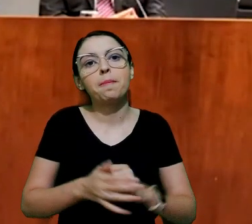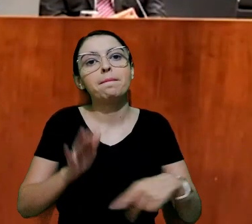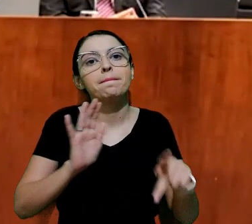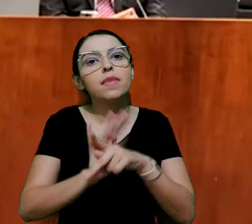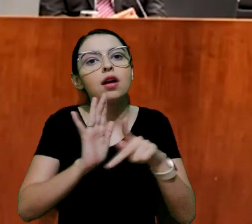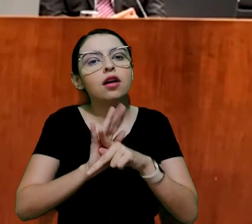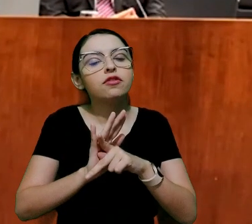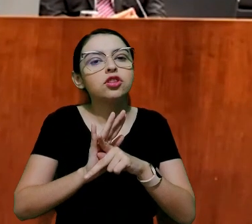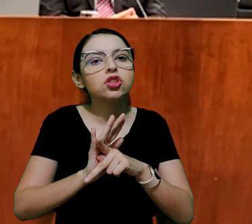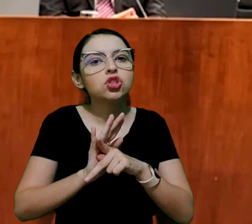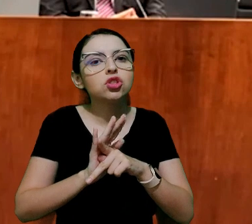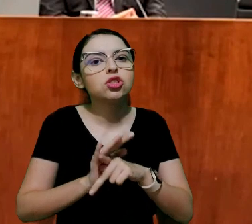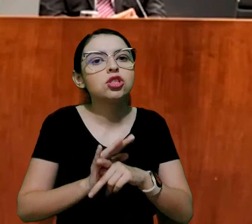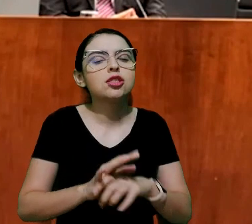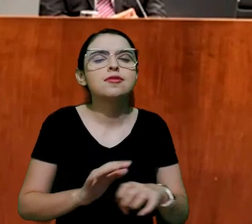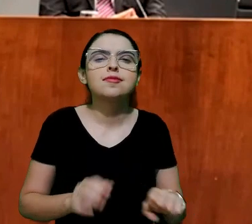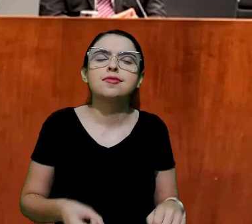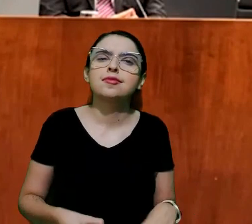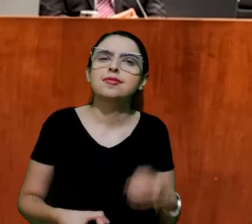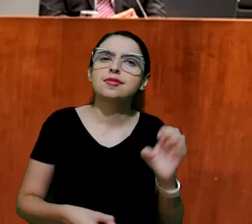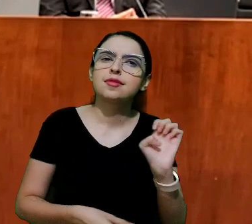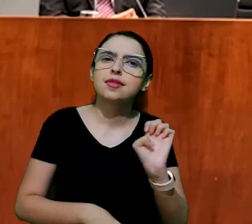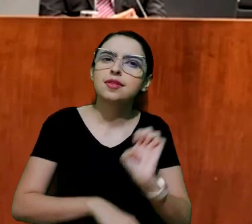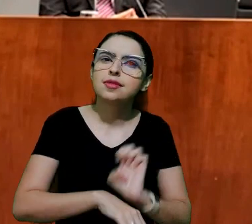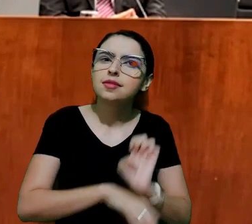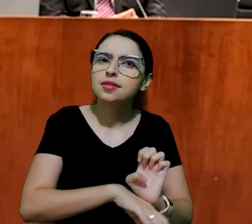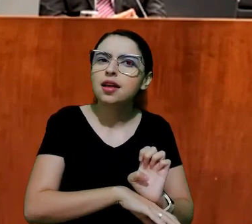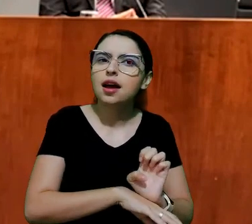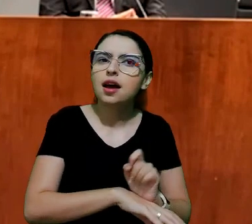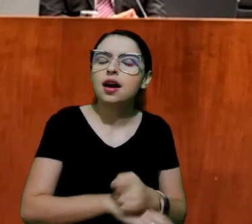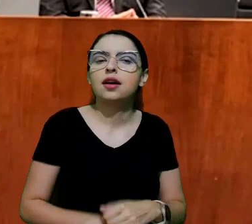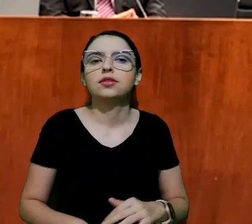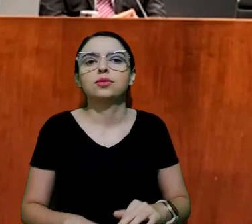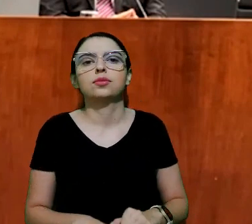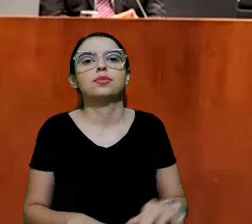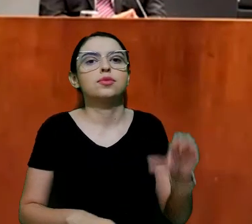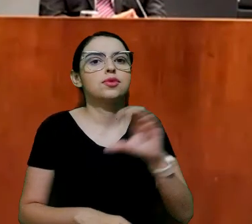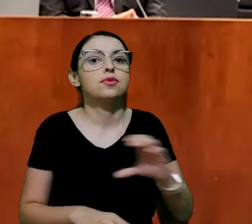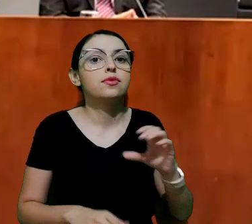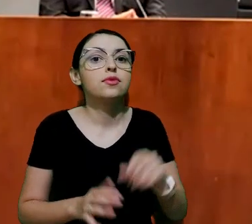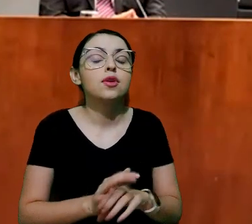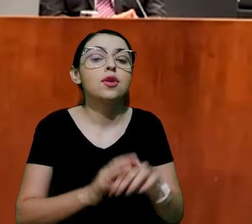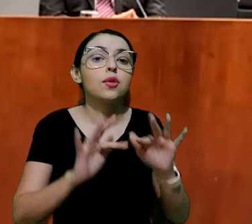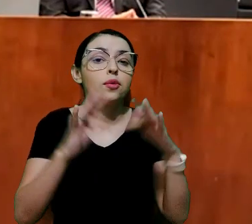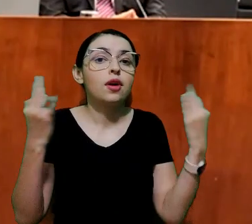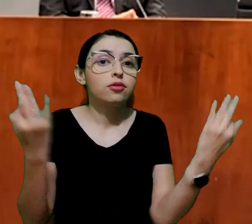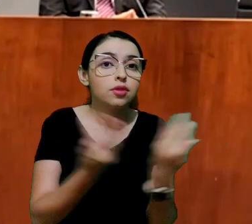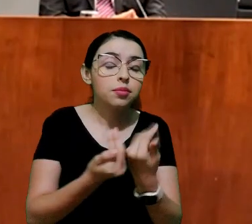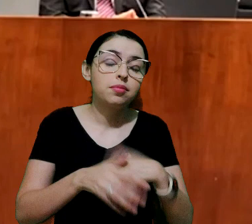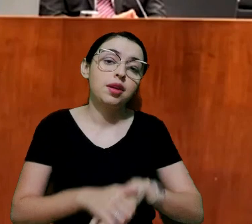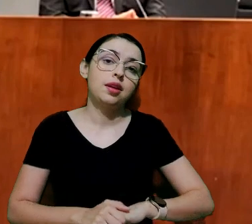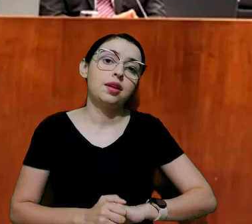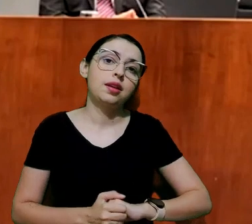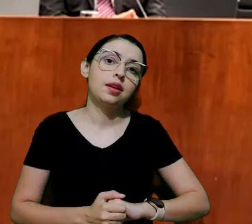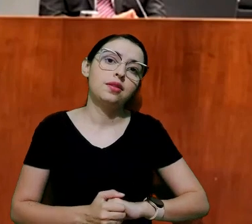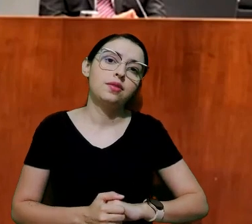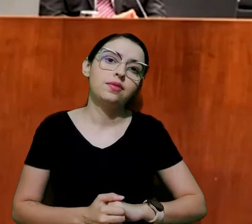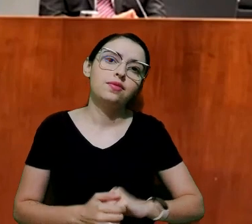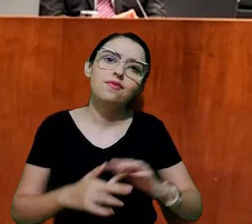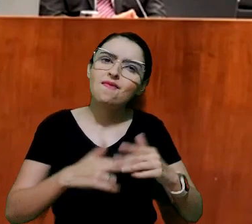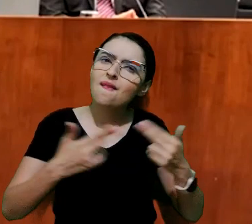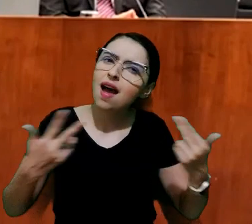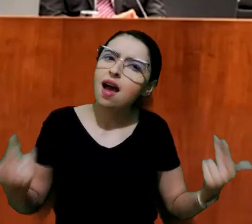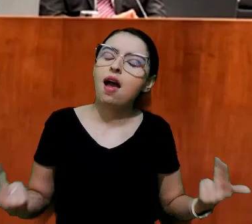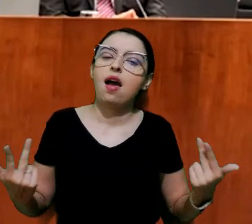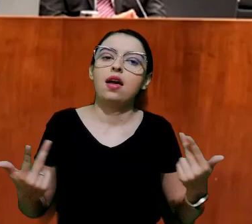estado civil, político e familiar que opera efeitos patrimoniais dos mais